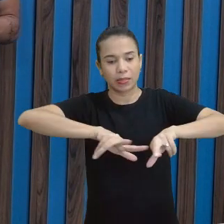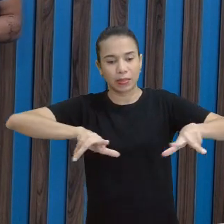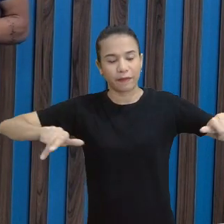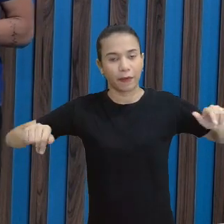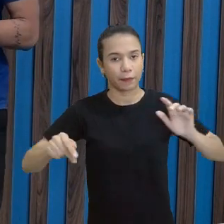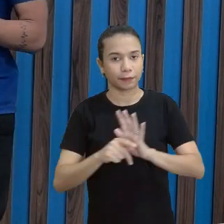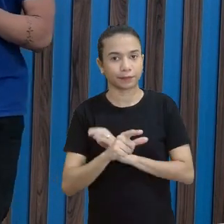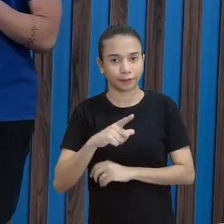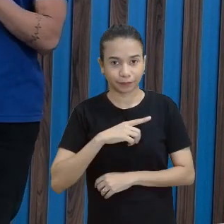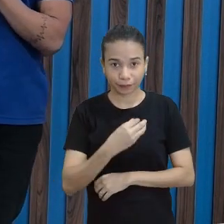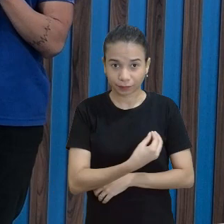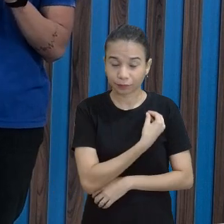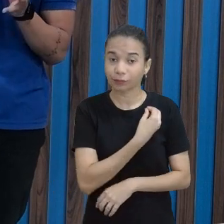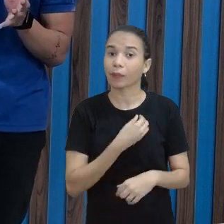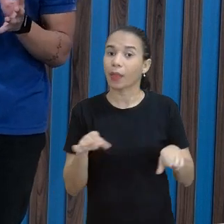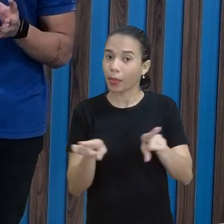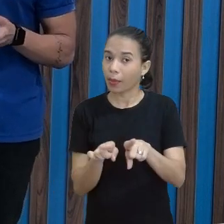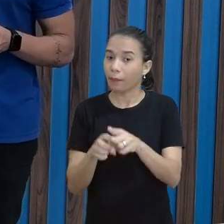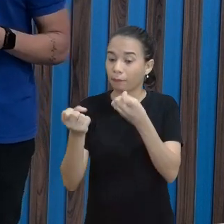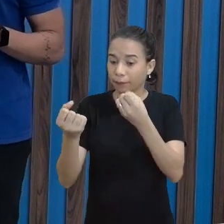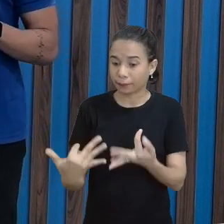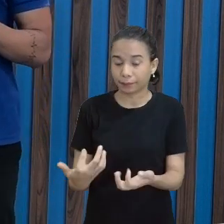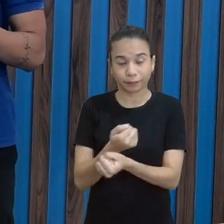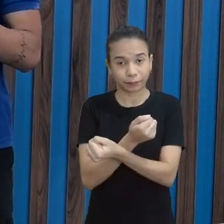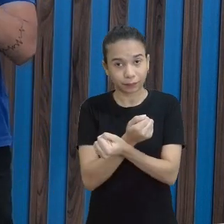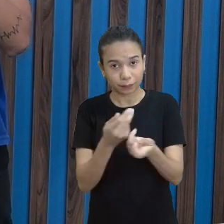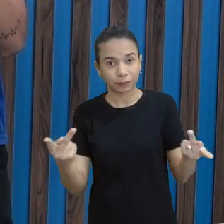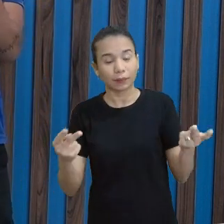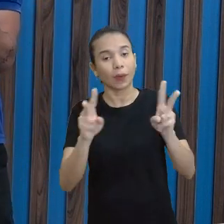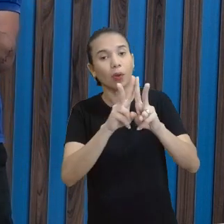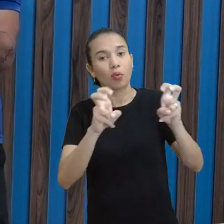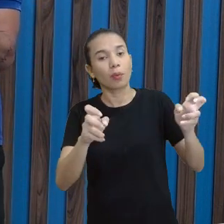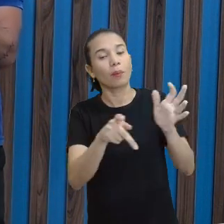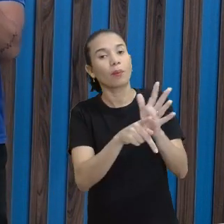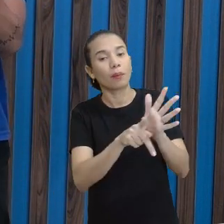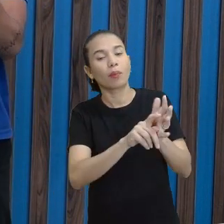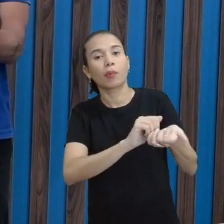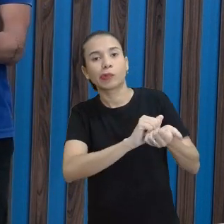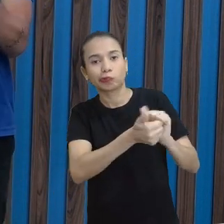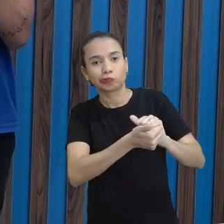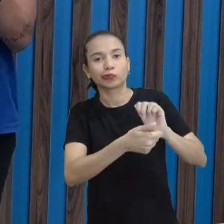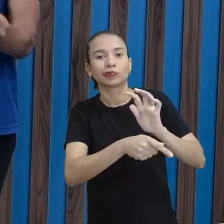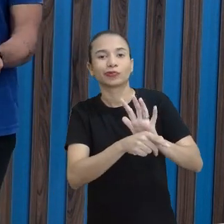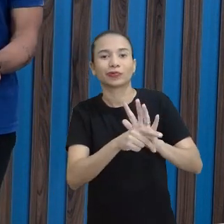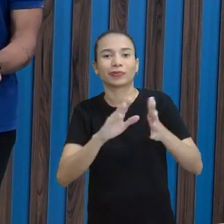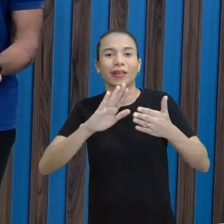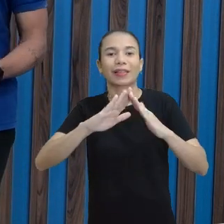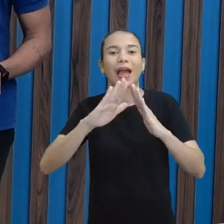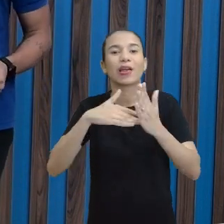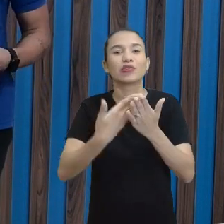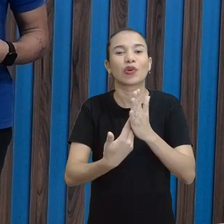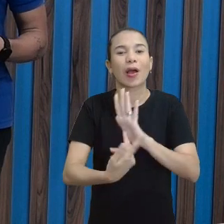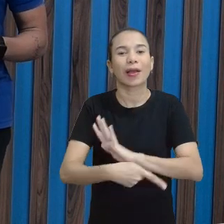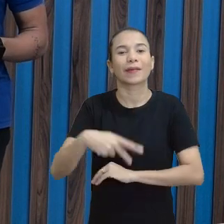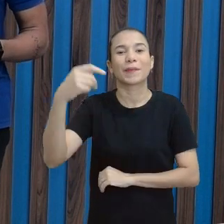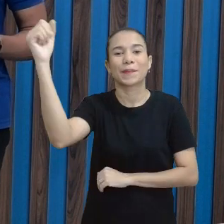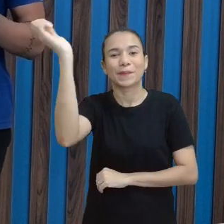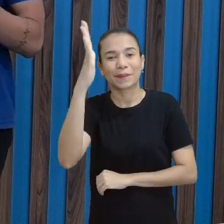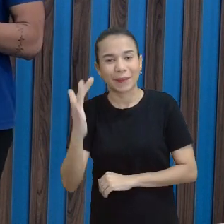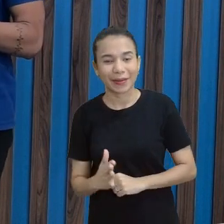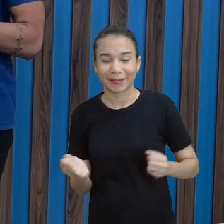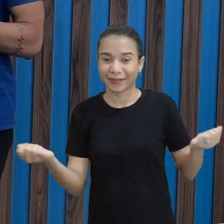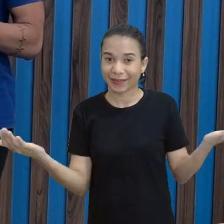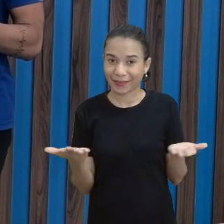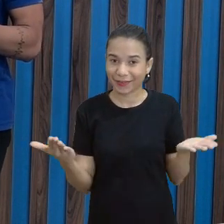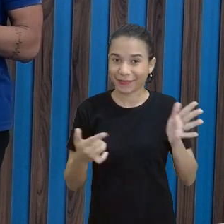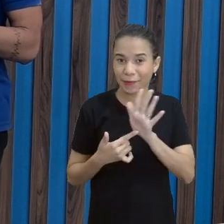diferenças. Eu também já falei para vocês sobre os jogos, né, escolares brasileiros. E aí,